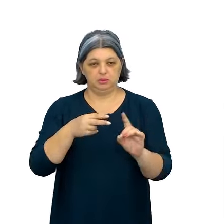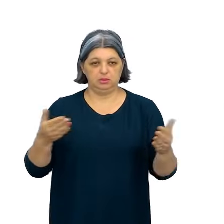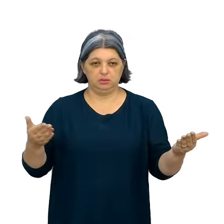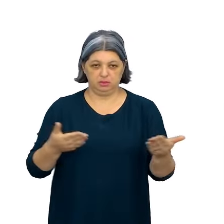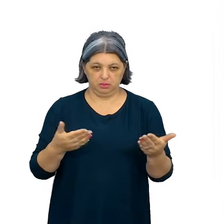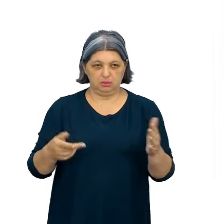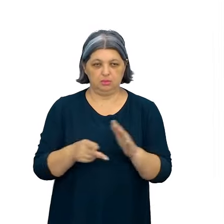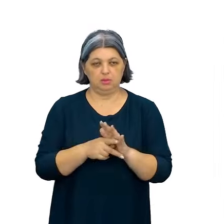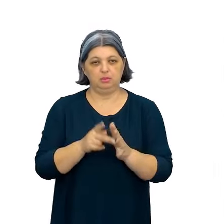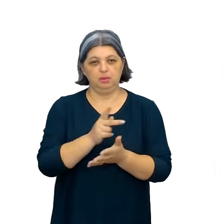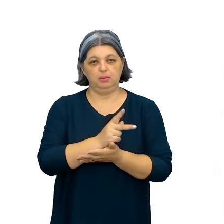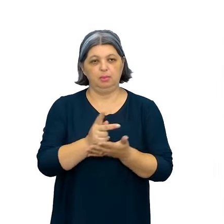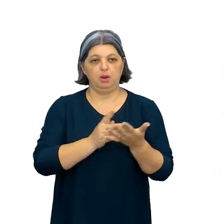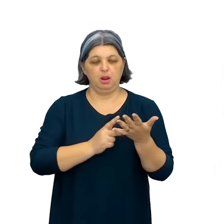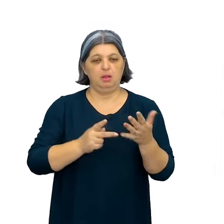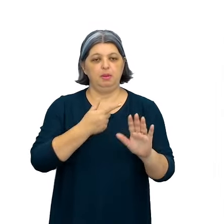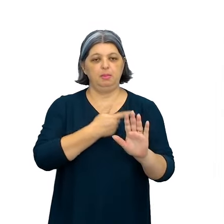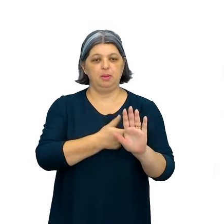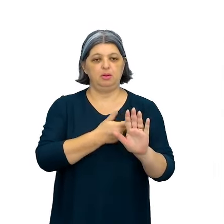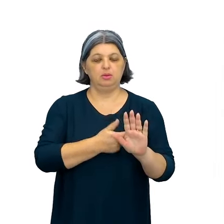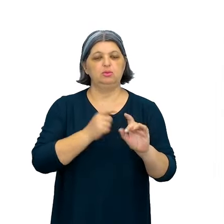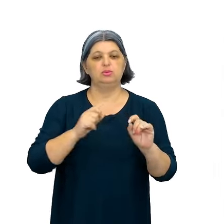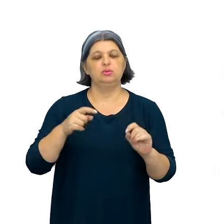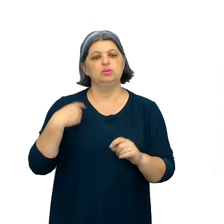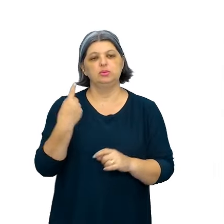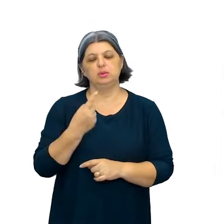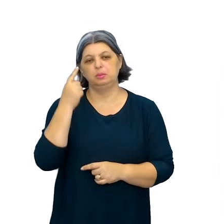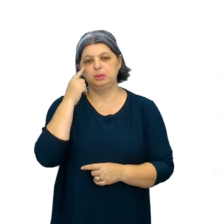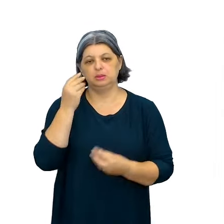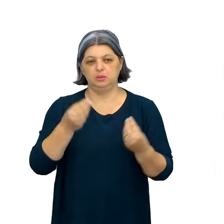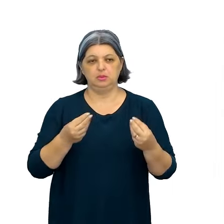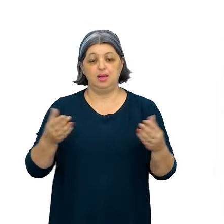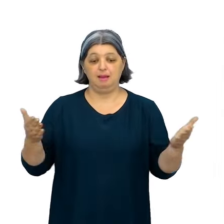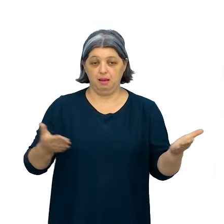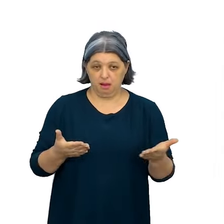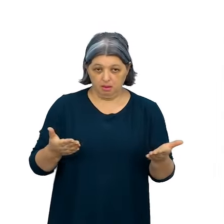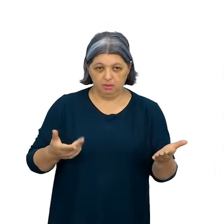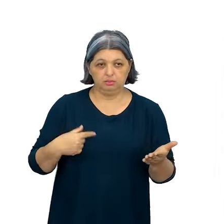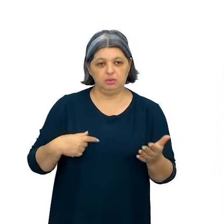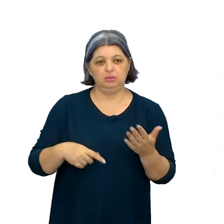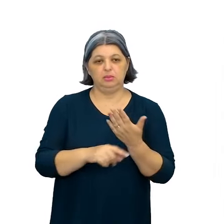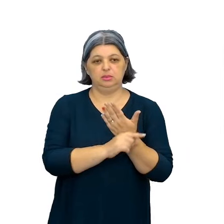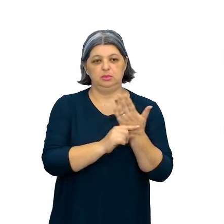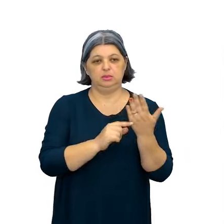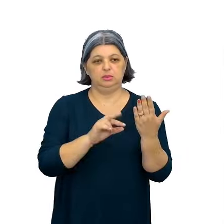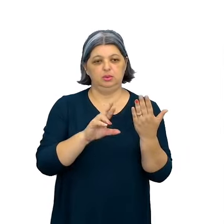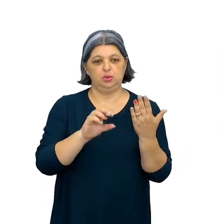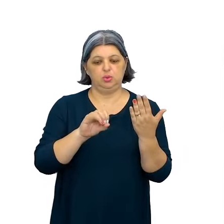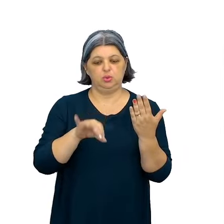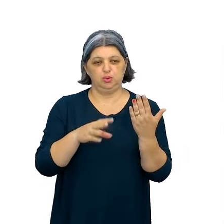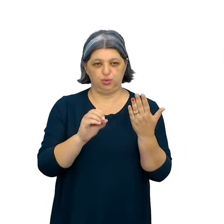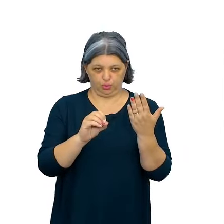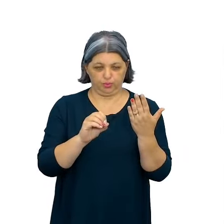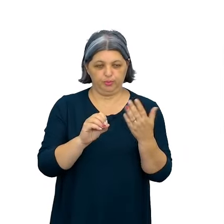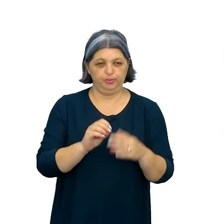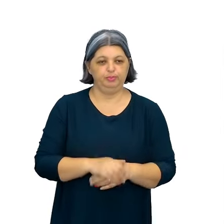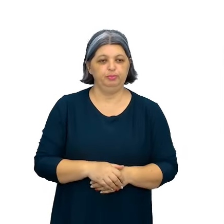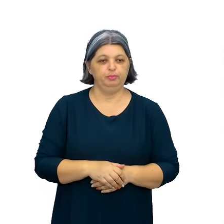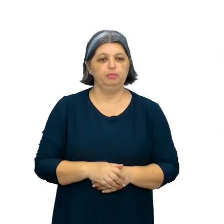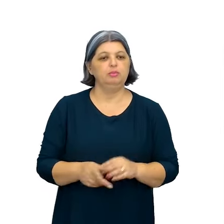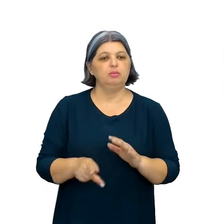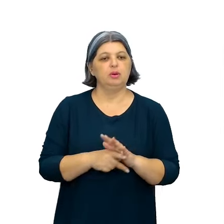textual poema-paródia, o que nós podemos trazer aqui? Que na atualidade, segundo Rojo, não é? Na atualidade, o ato